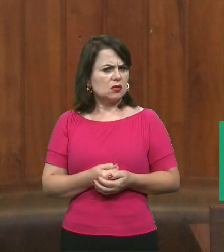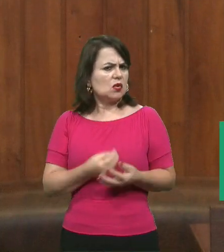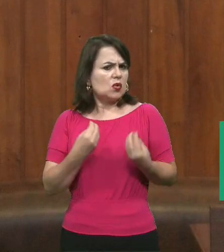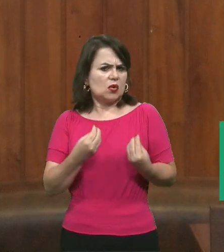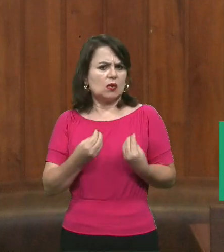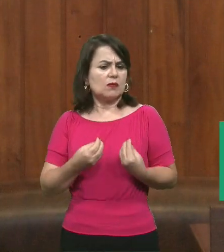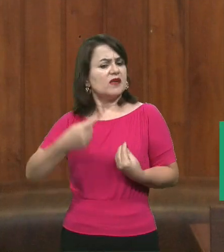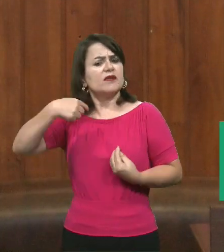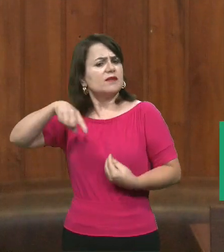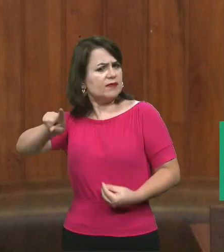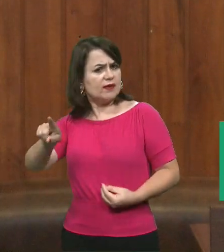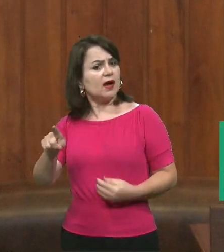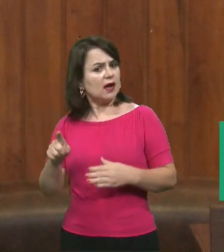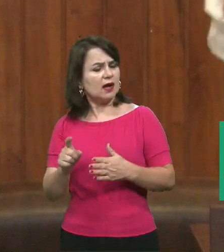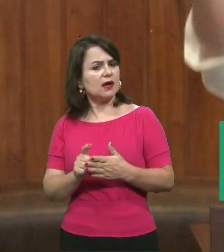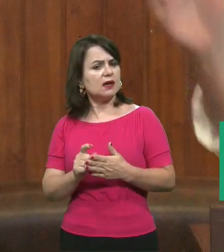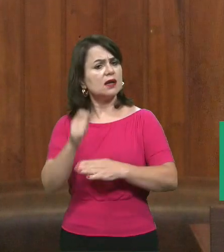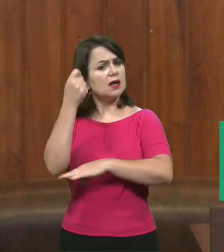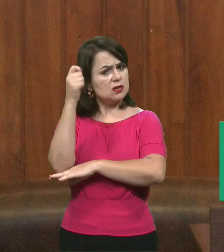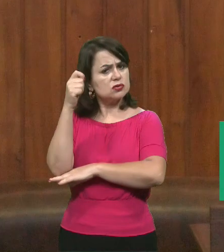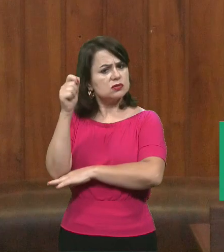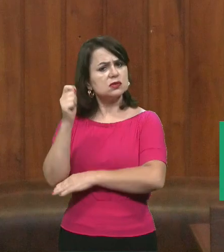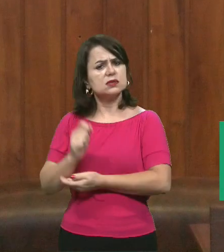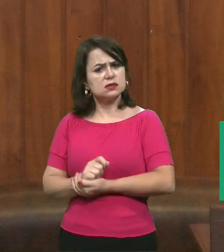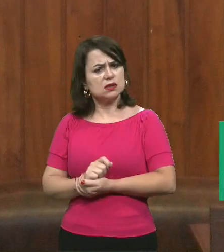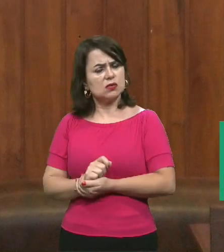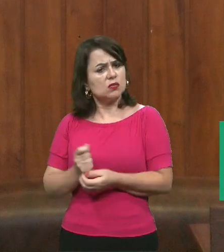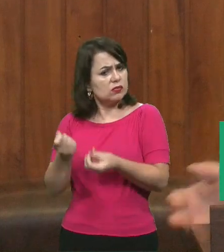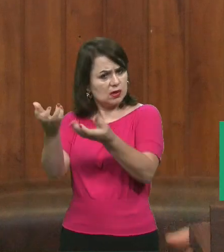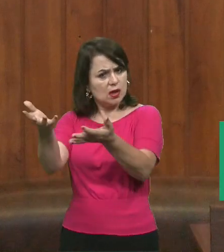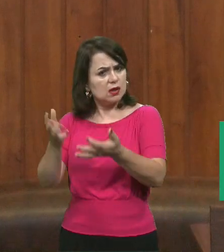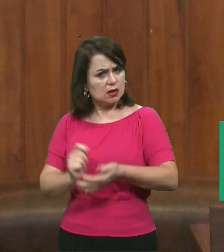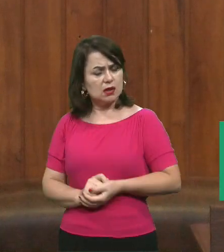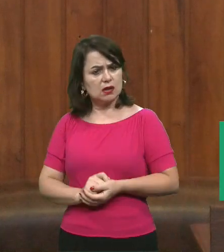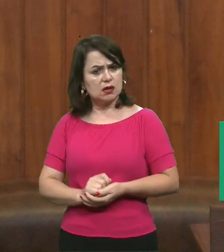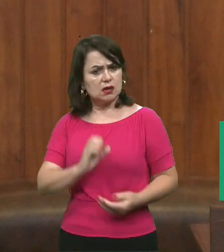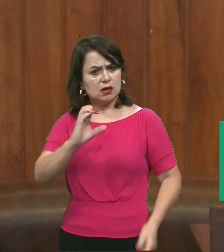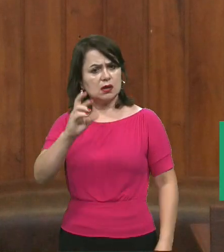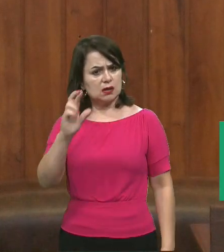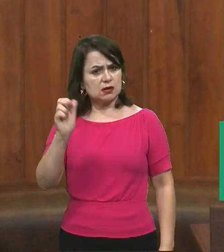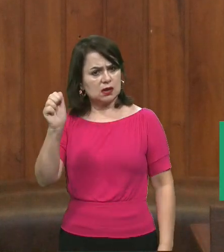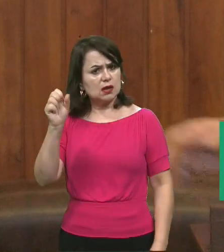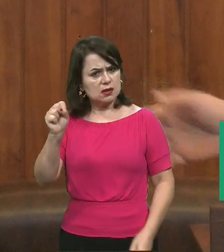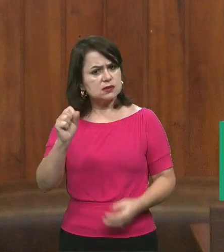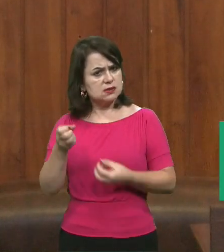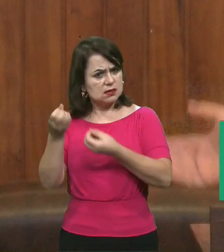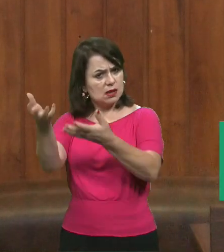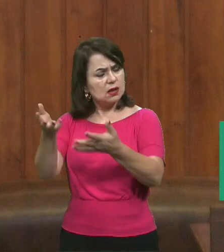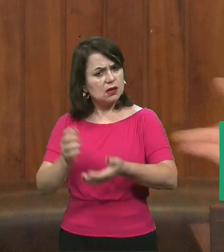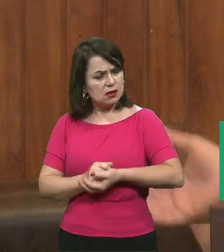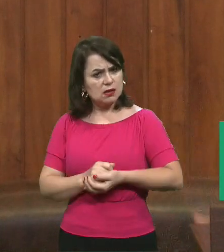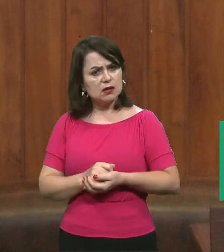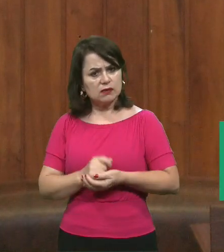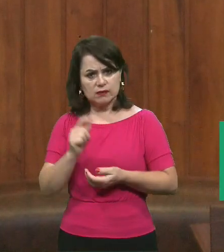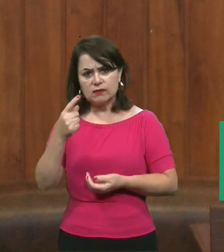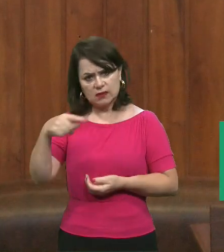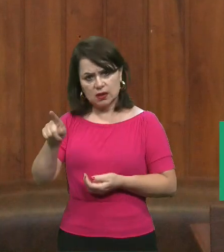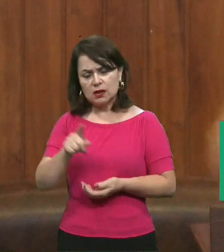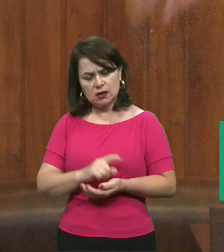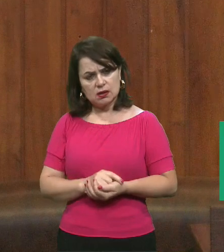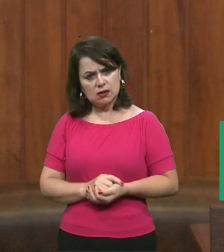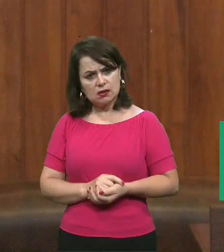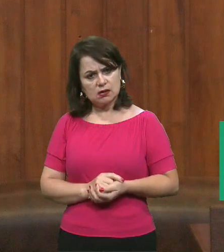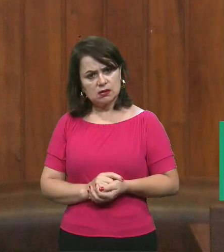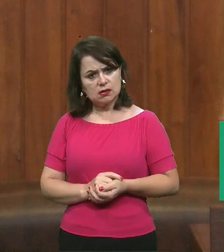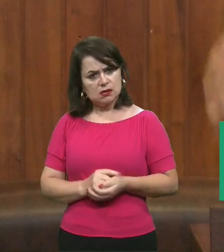na Secretaria do Bem-Estar Social, lá que é lugar de entregar. Senão não vamos fazer um caminhão de cesta básica, Camarinha, não temos compromisso, não temos cargo público.